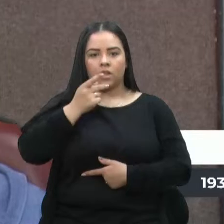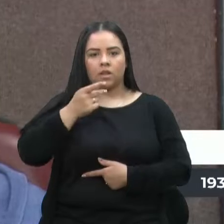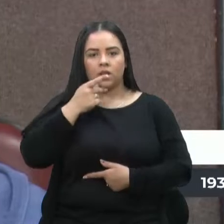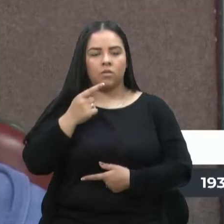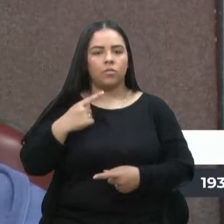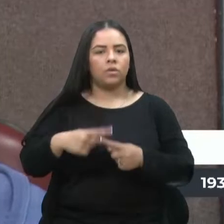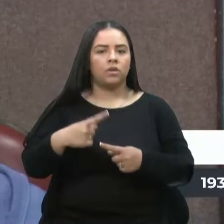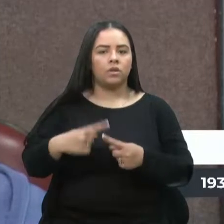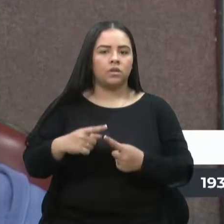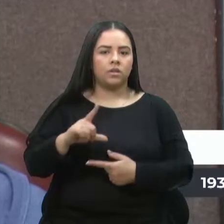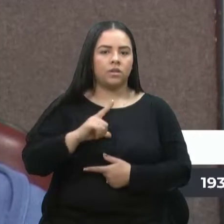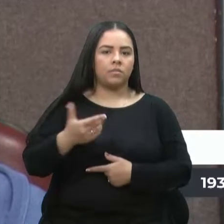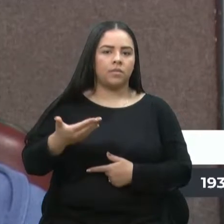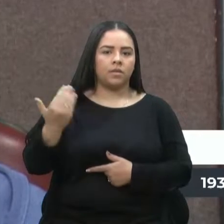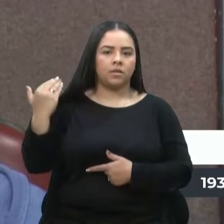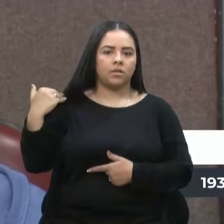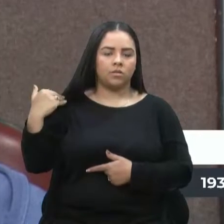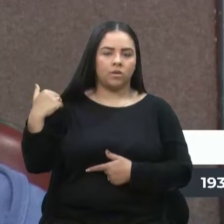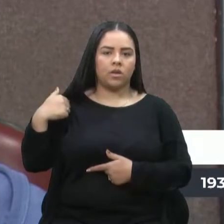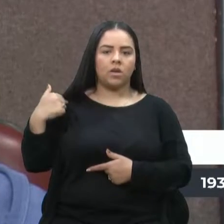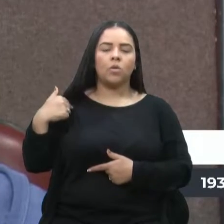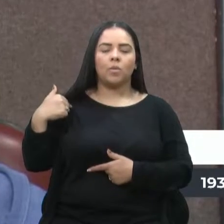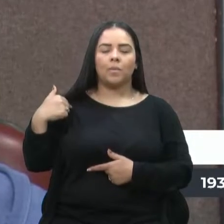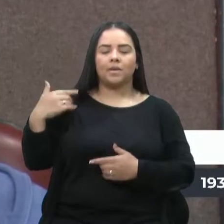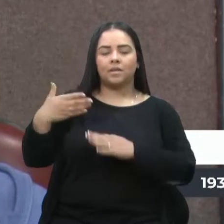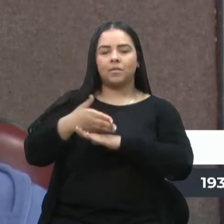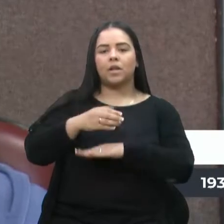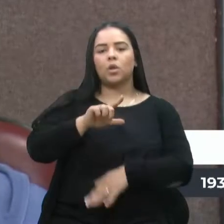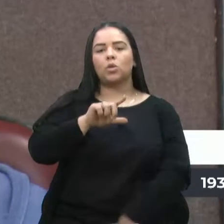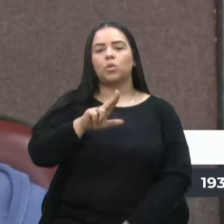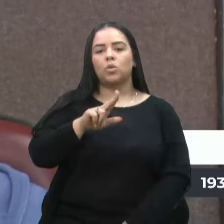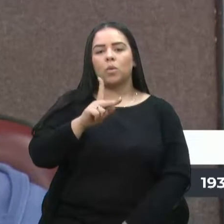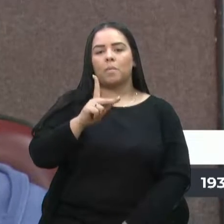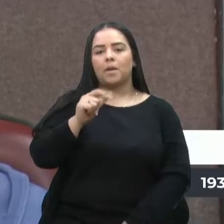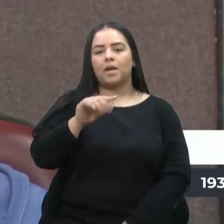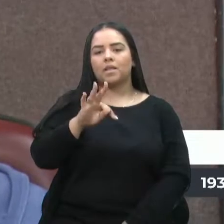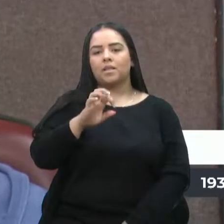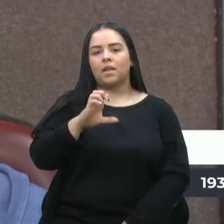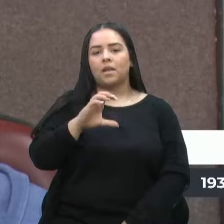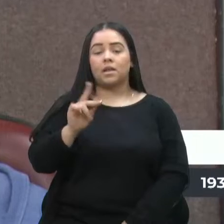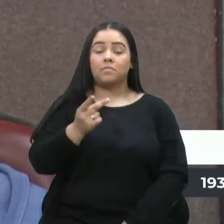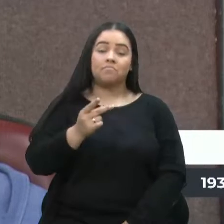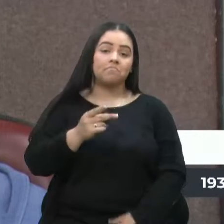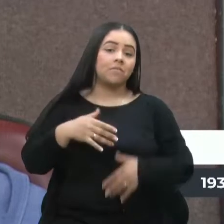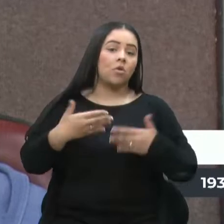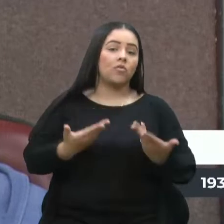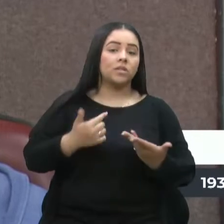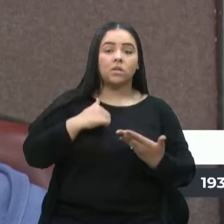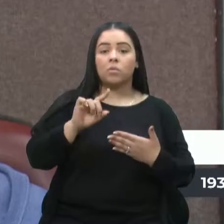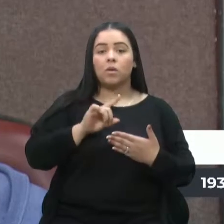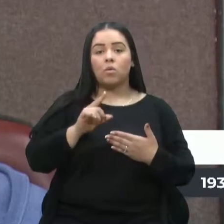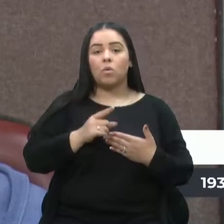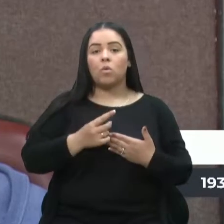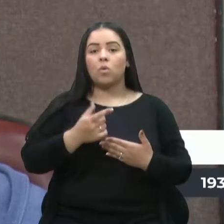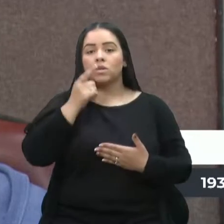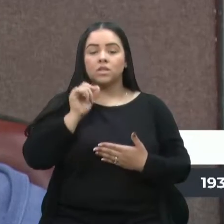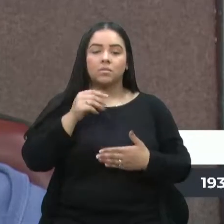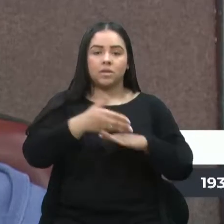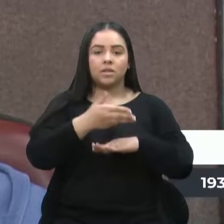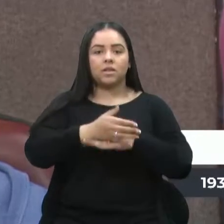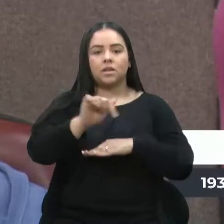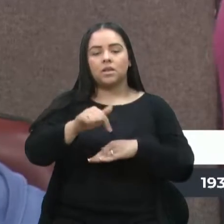aprendiz na época eu era cotista da lupatech talvez eu não poderia hoje estar aqui e foi através da minha profissão